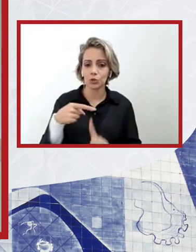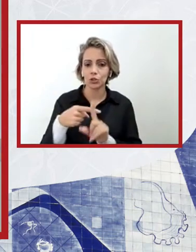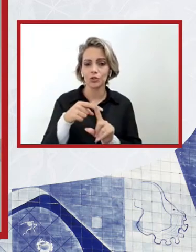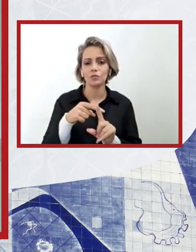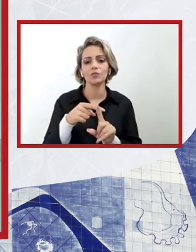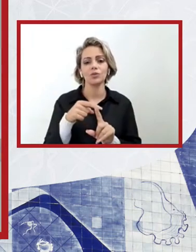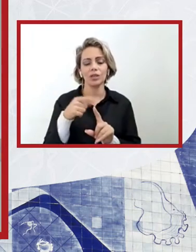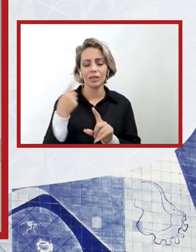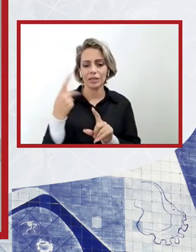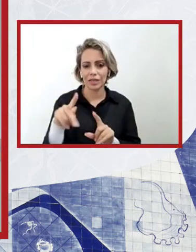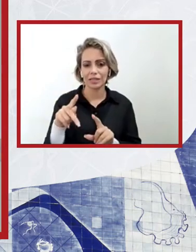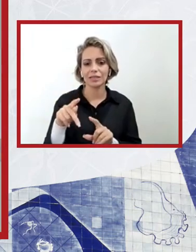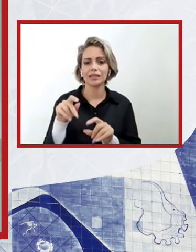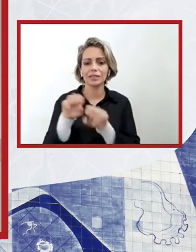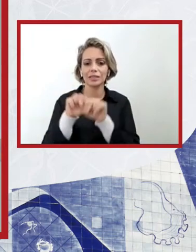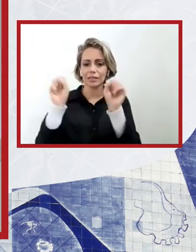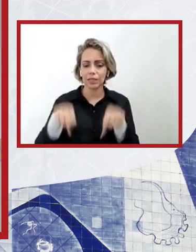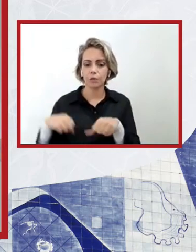sistema ao longo do tempo.